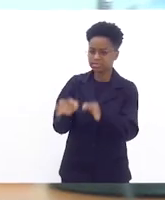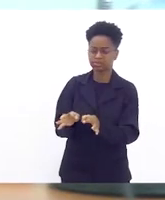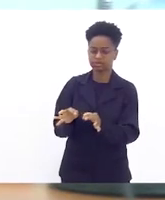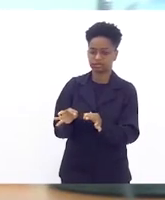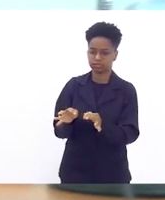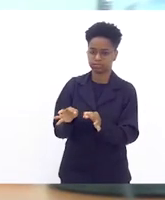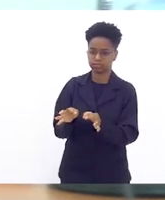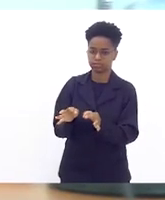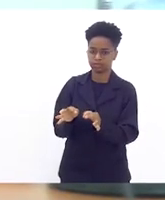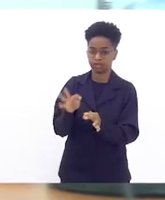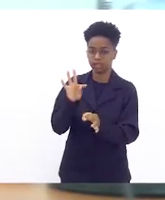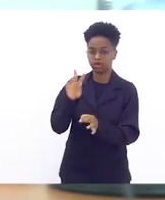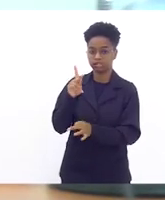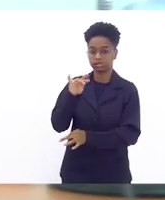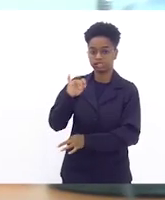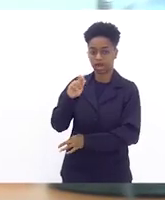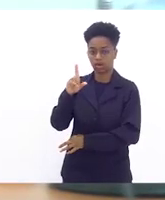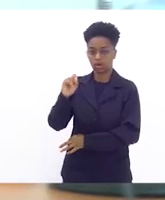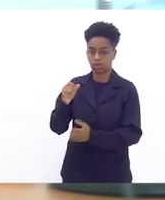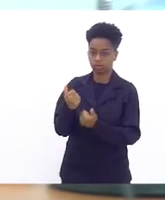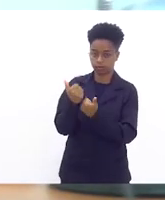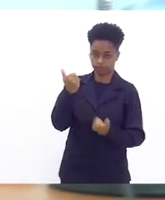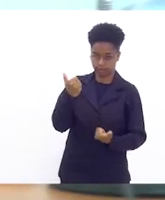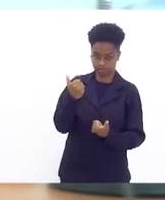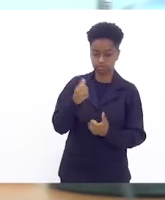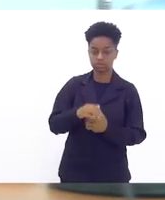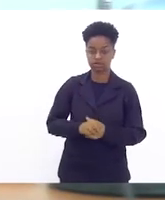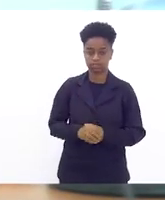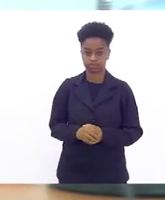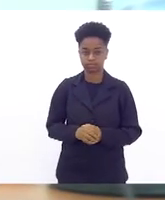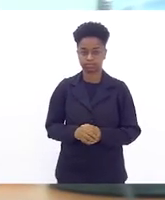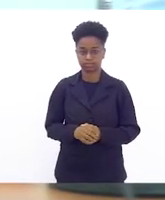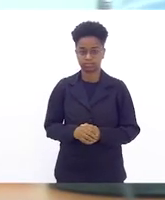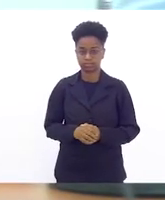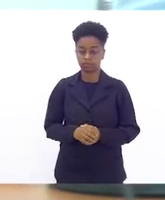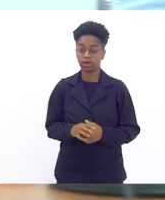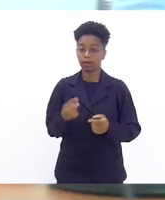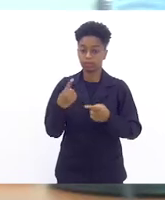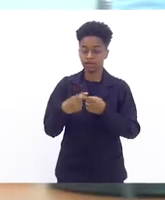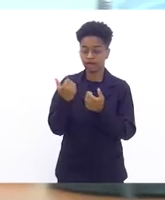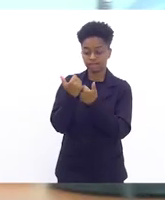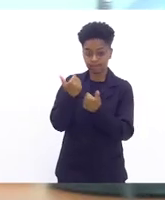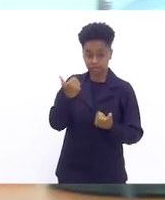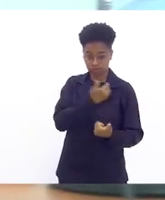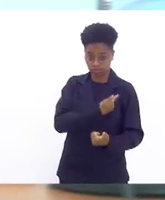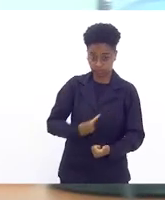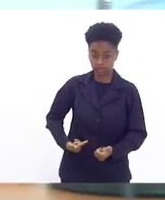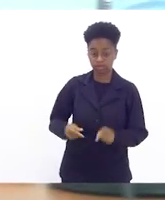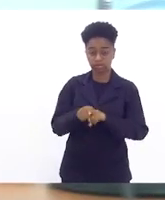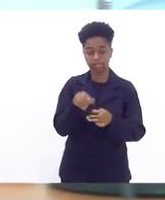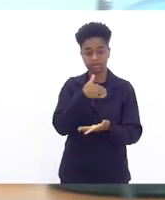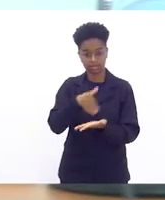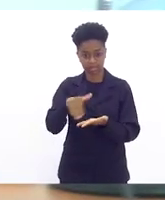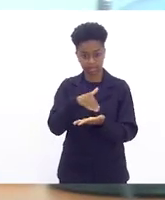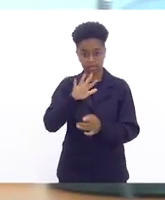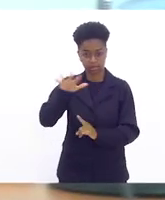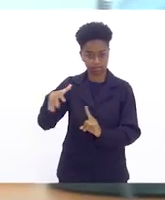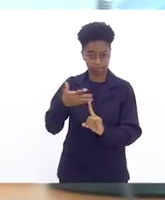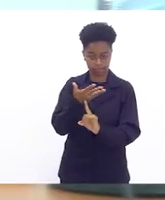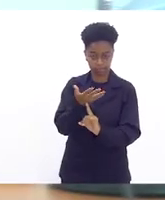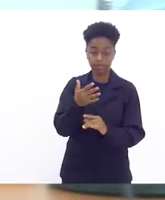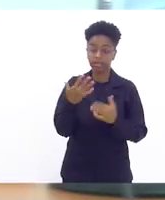o Tiago para ser o vice dele né que é além de vice-governador é secretário de ambiente não há importância